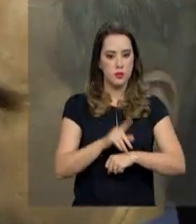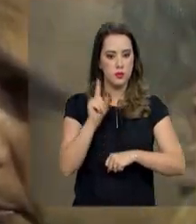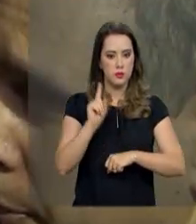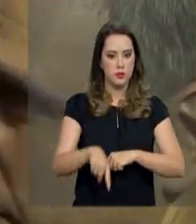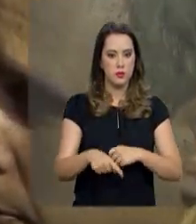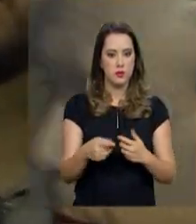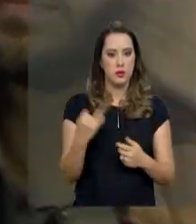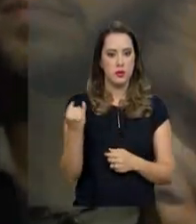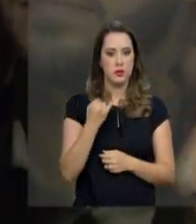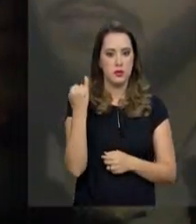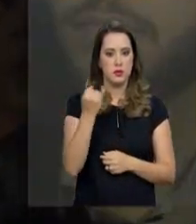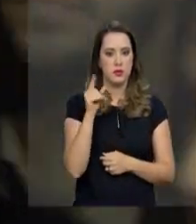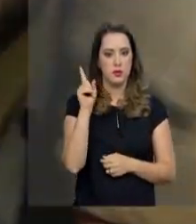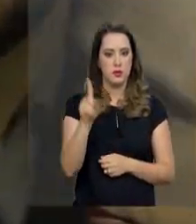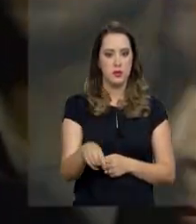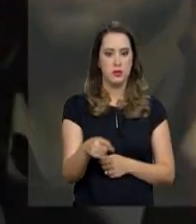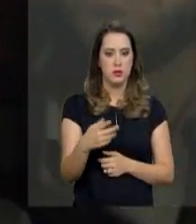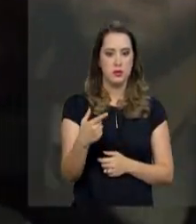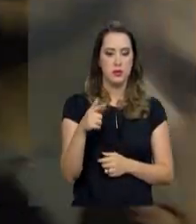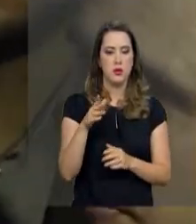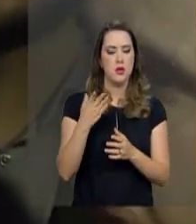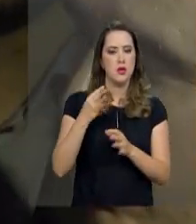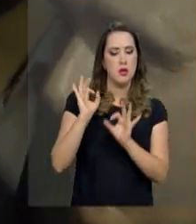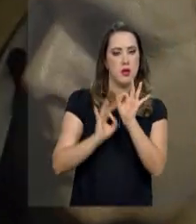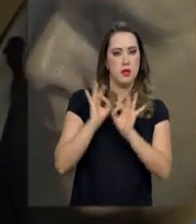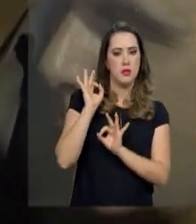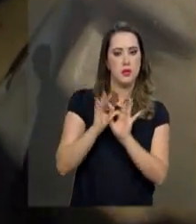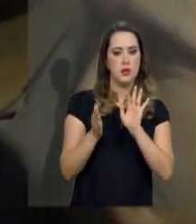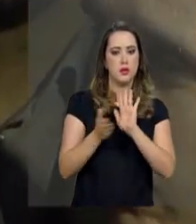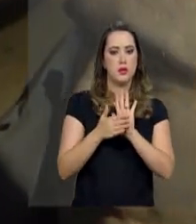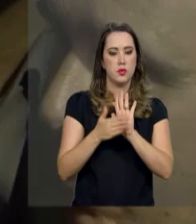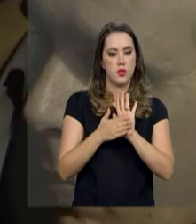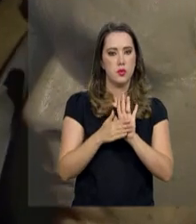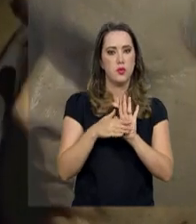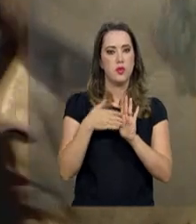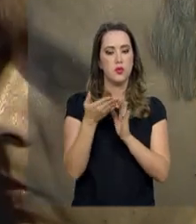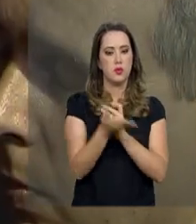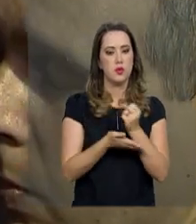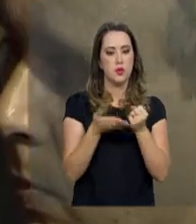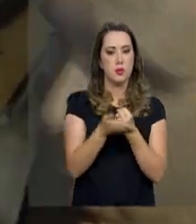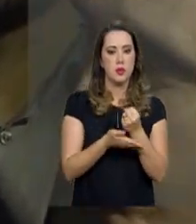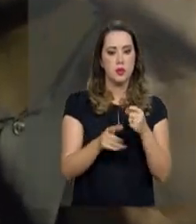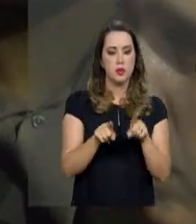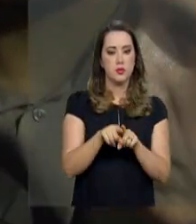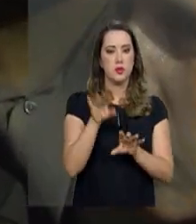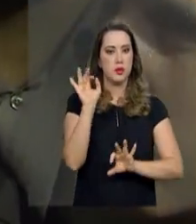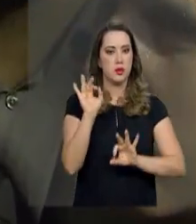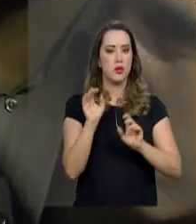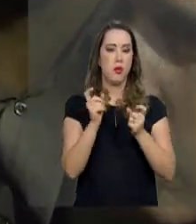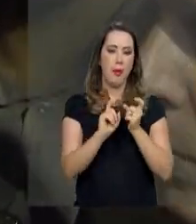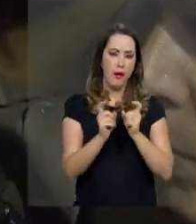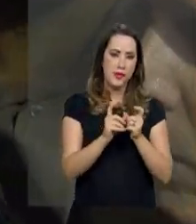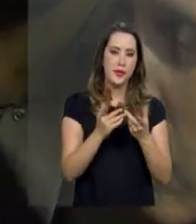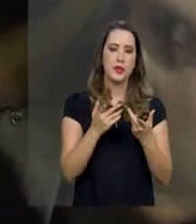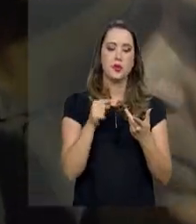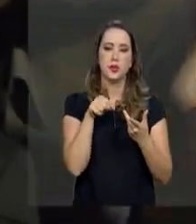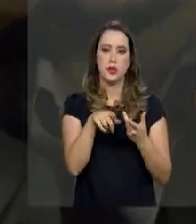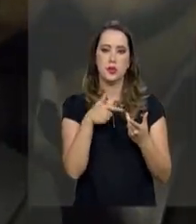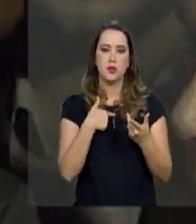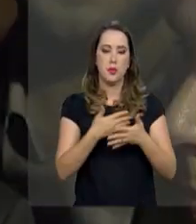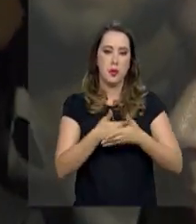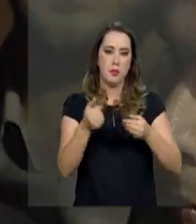é importantíssima, é a elaboração do projeto básico e do projeto executivo para